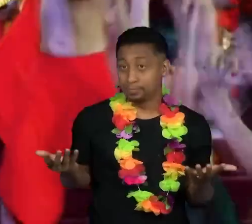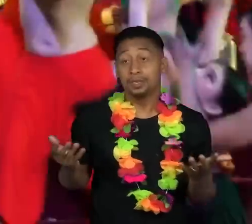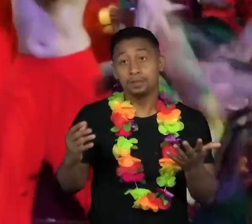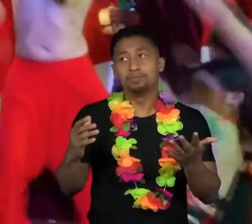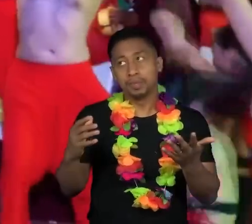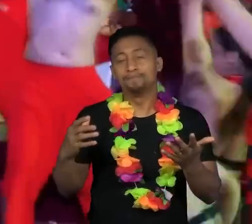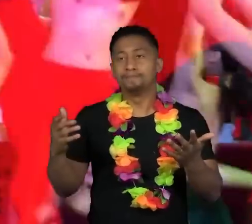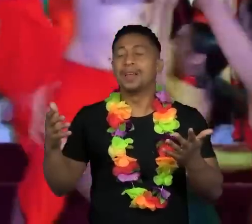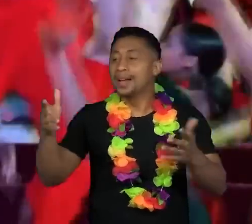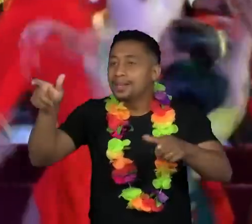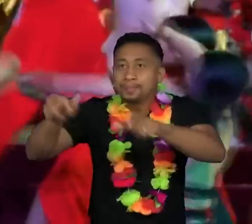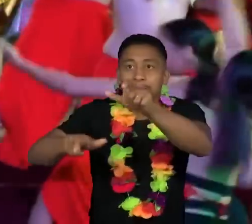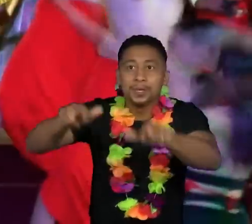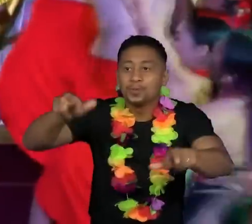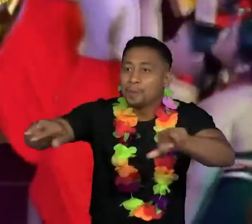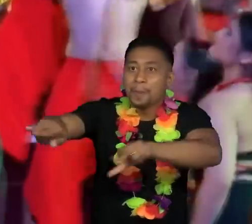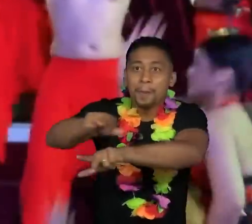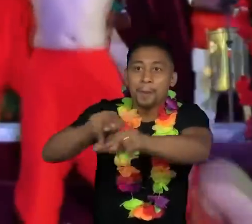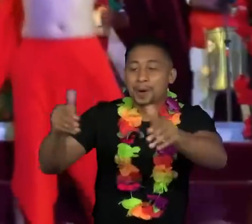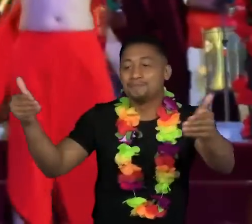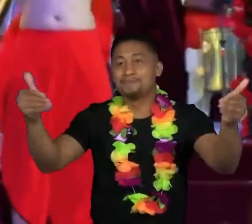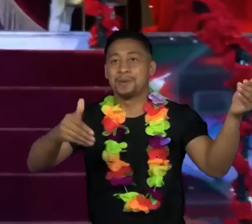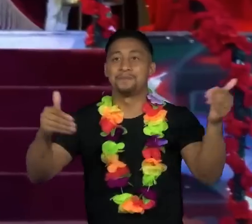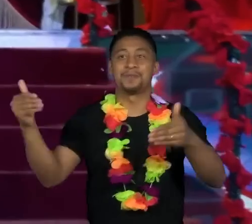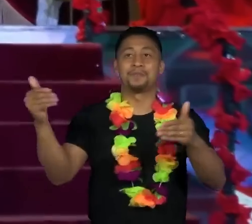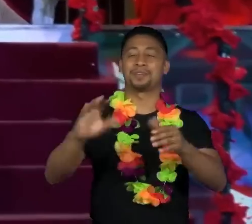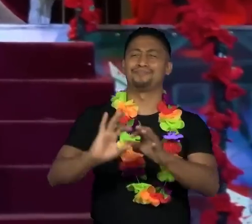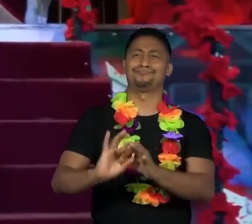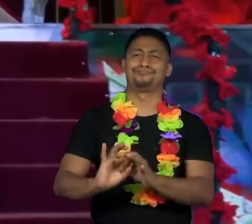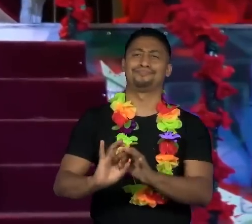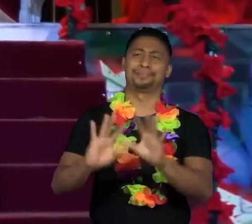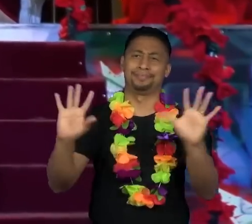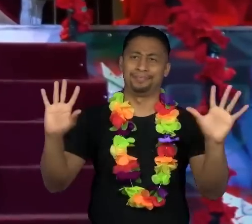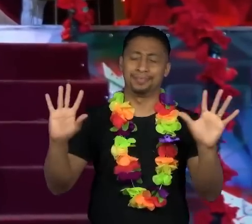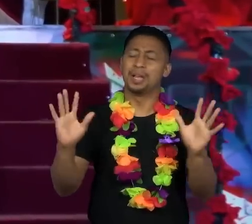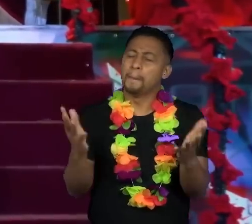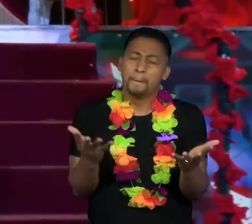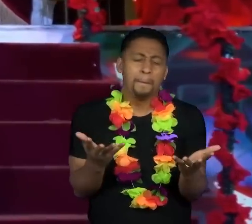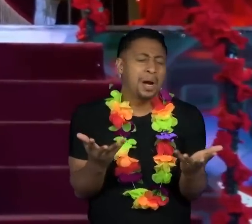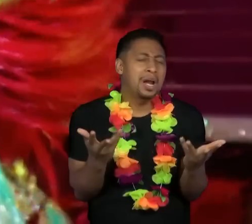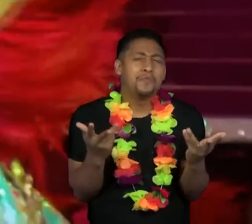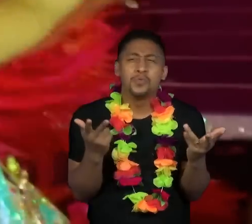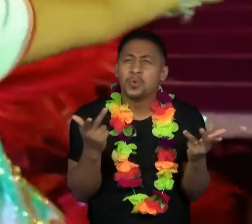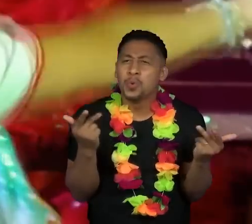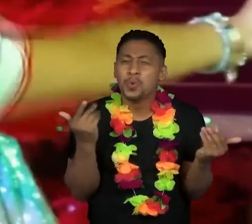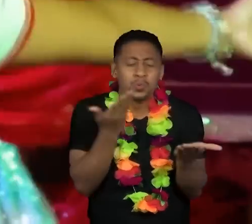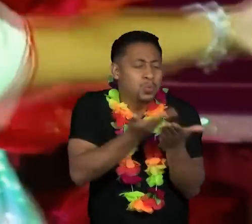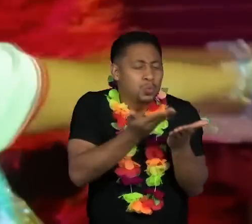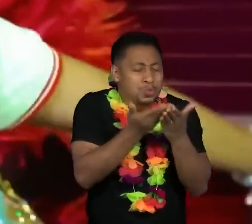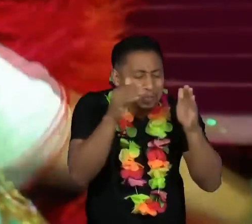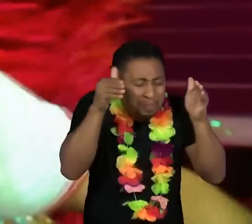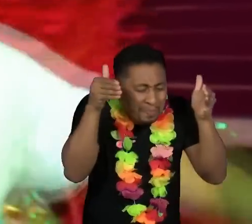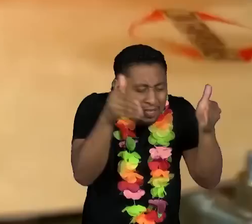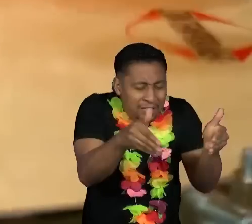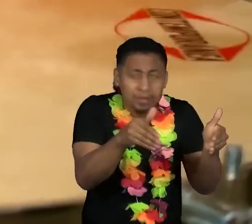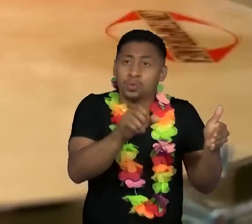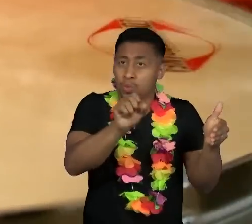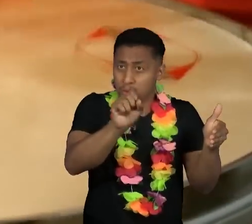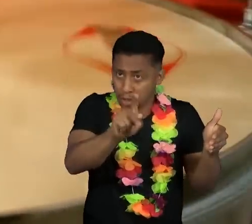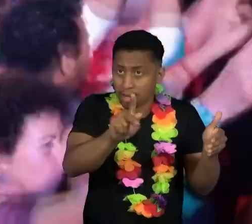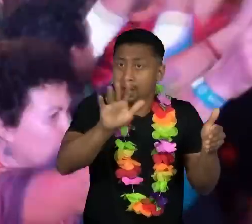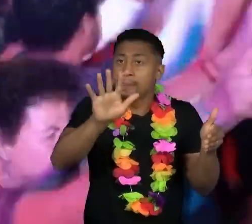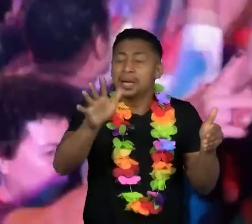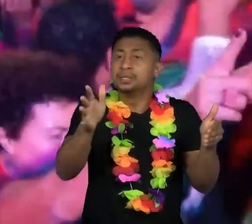fato inclui essas pessoas dentro daquilo. É maravilhoso você ter uma ala específica, é maravilhoso. Mas se você quer inclusão, por que